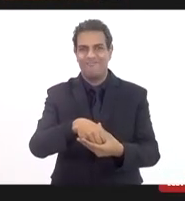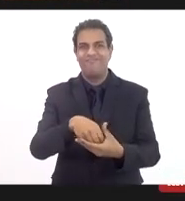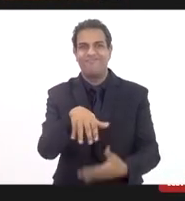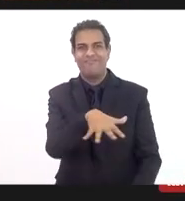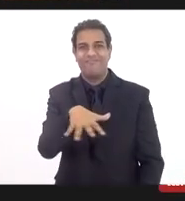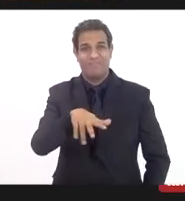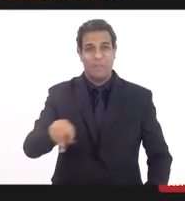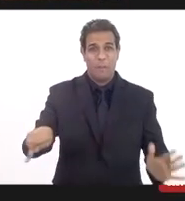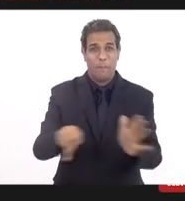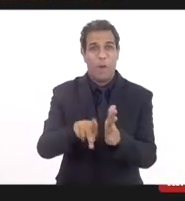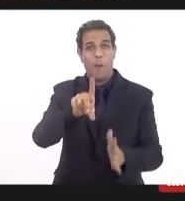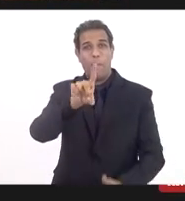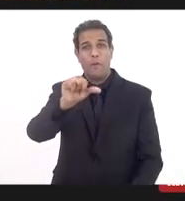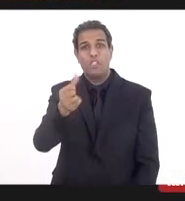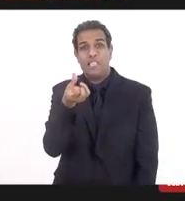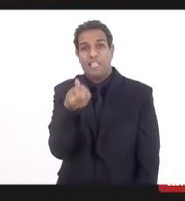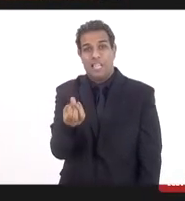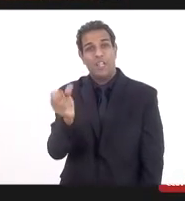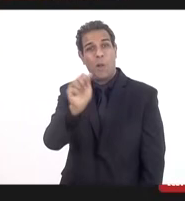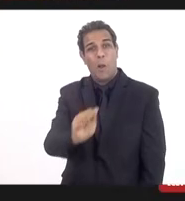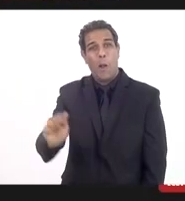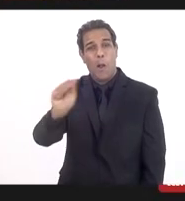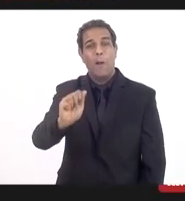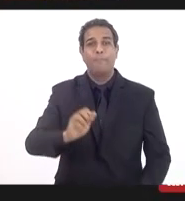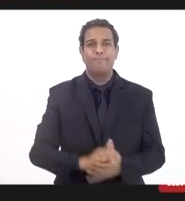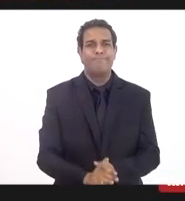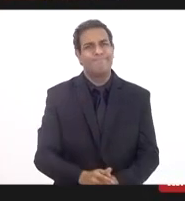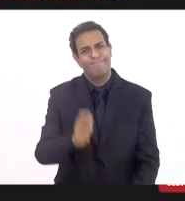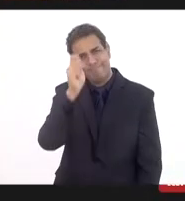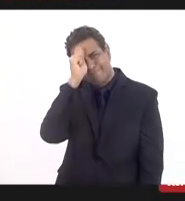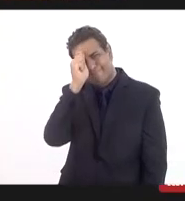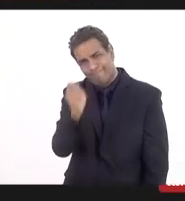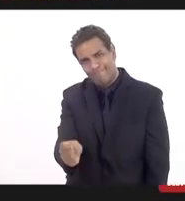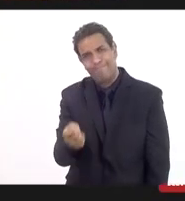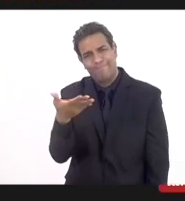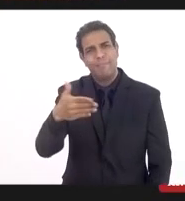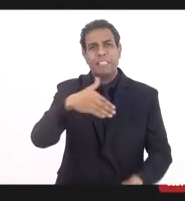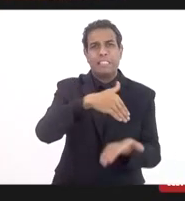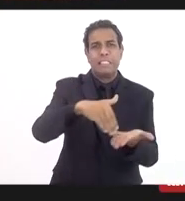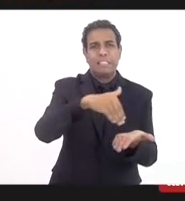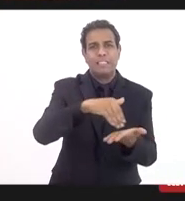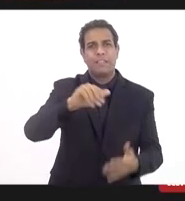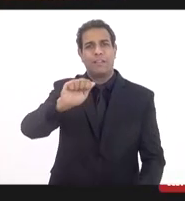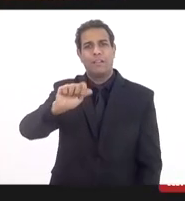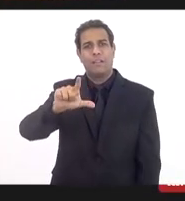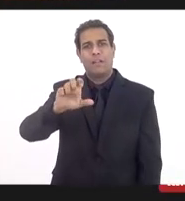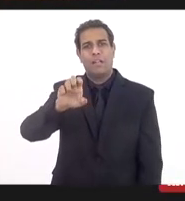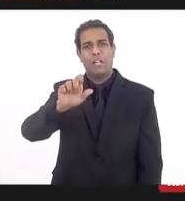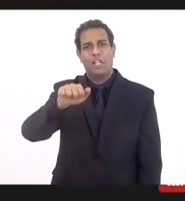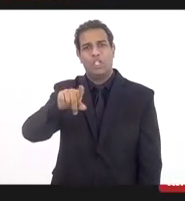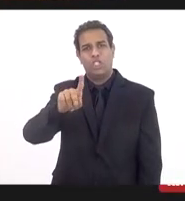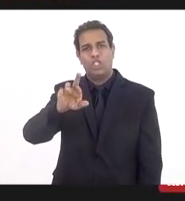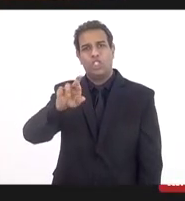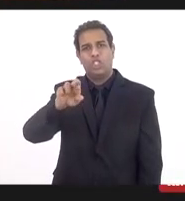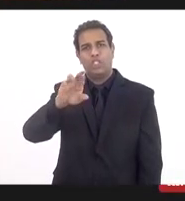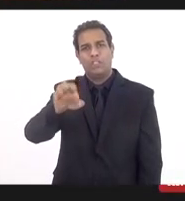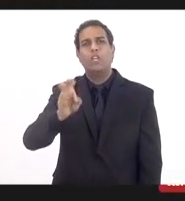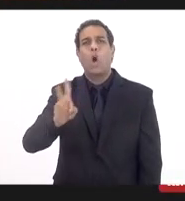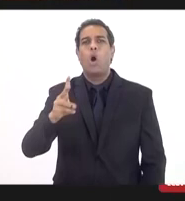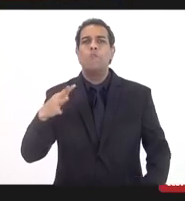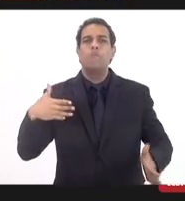no próprio dia 6. Quero agradecer ao secretário Alexandre Kiepp, que sempre tem